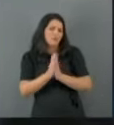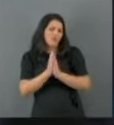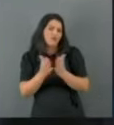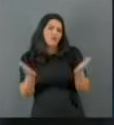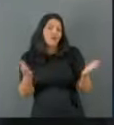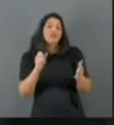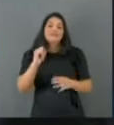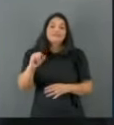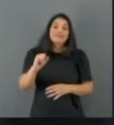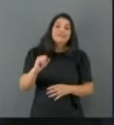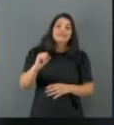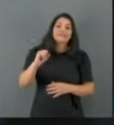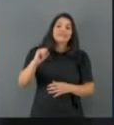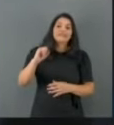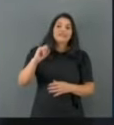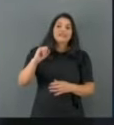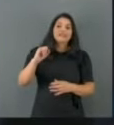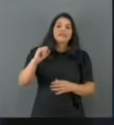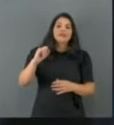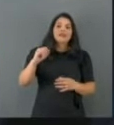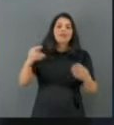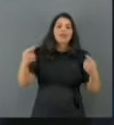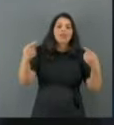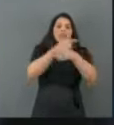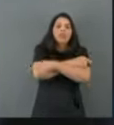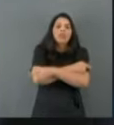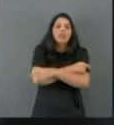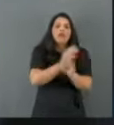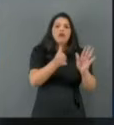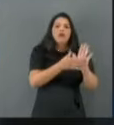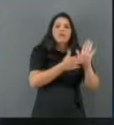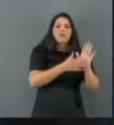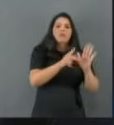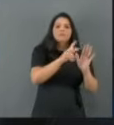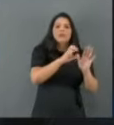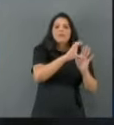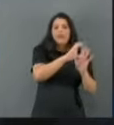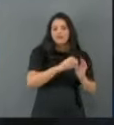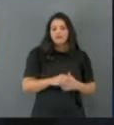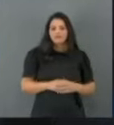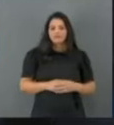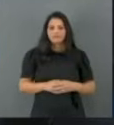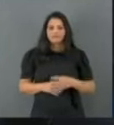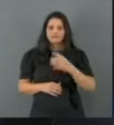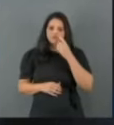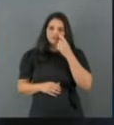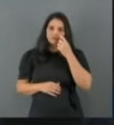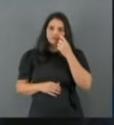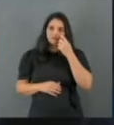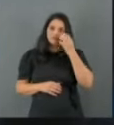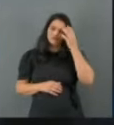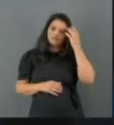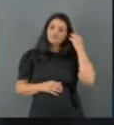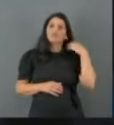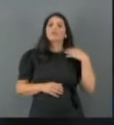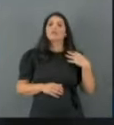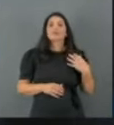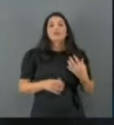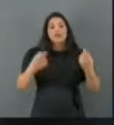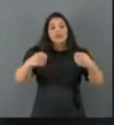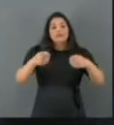de fato na contramão do que foi mencionado aqui anteriormente da necessidade